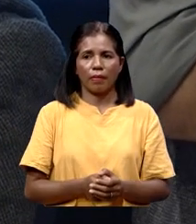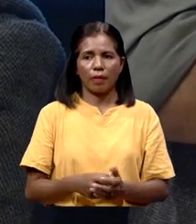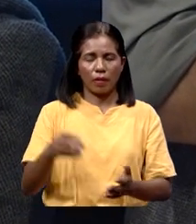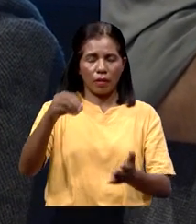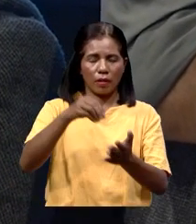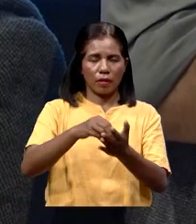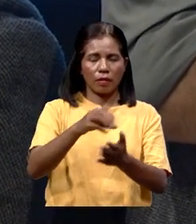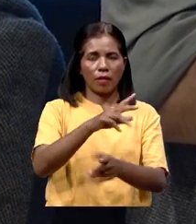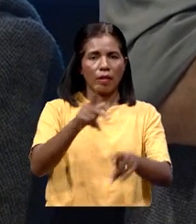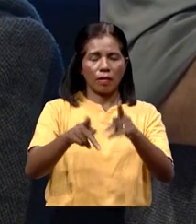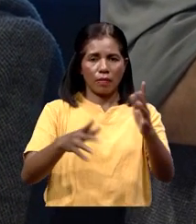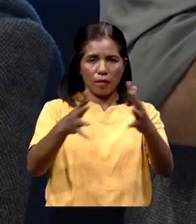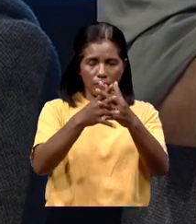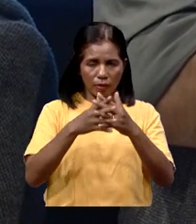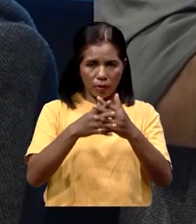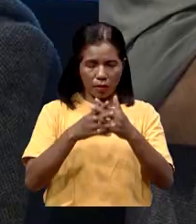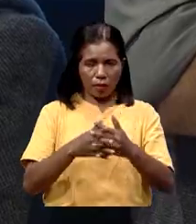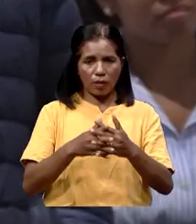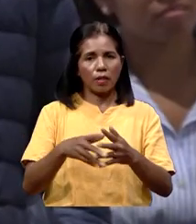arqueóloga americana